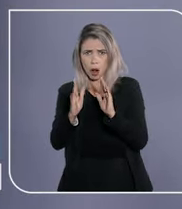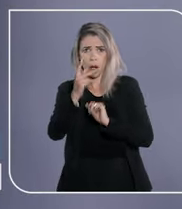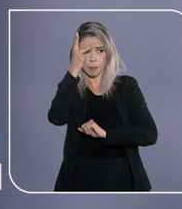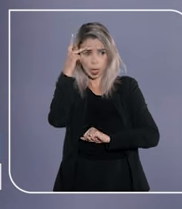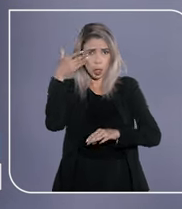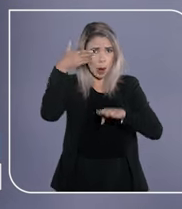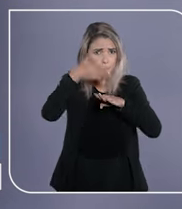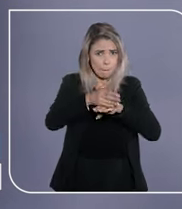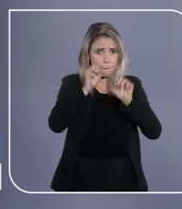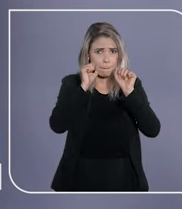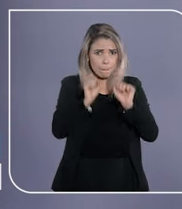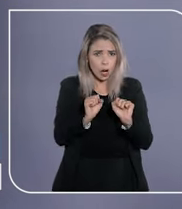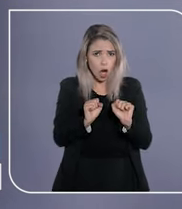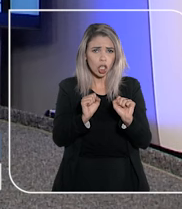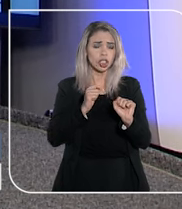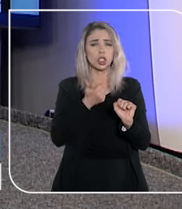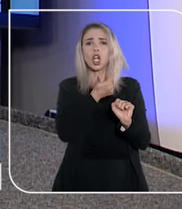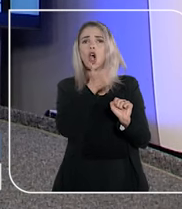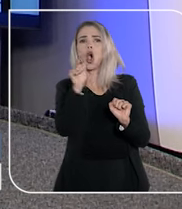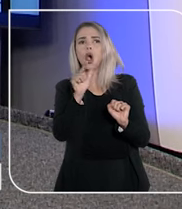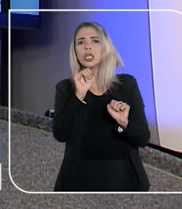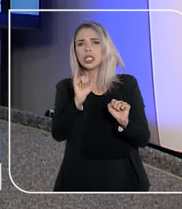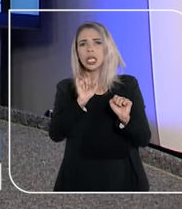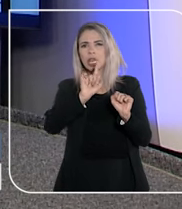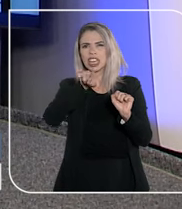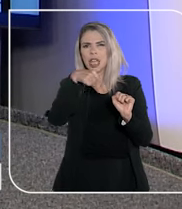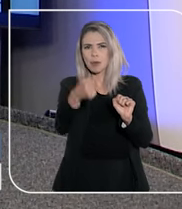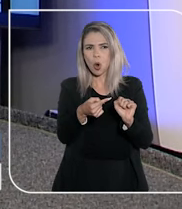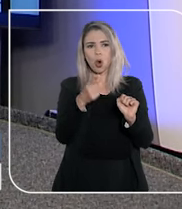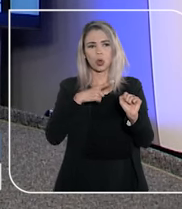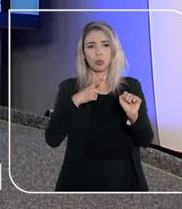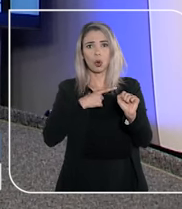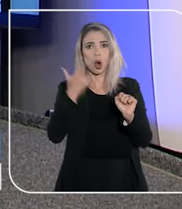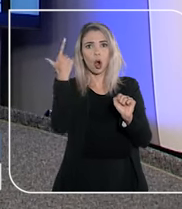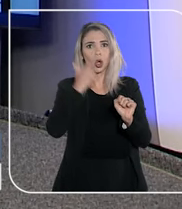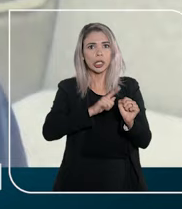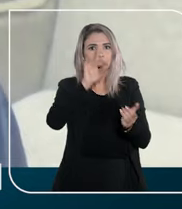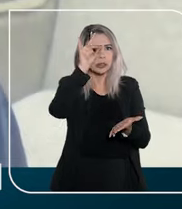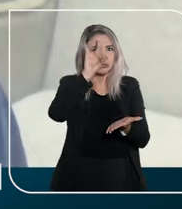participar de tal fase, mesmo em data posterior à da realização?